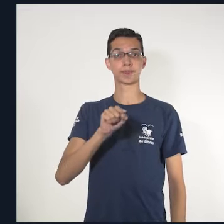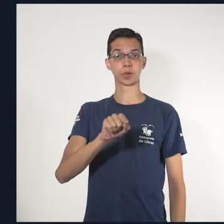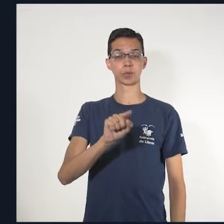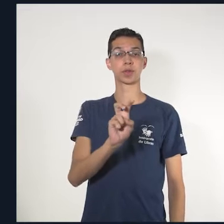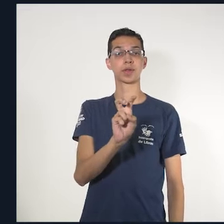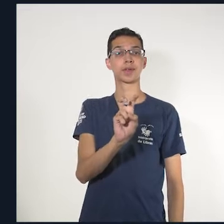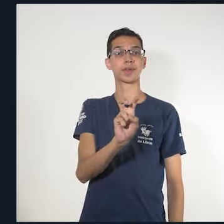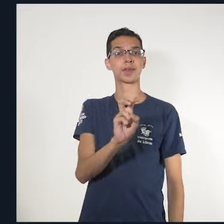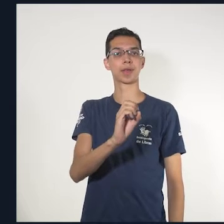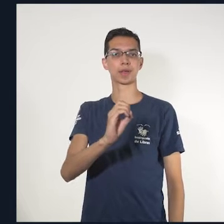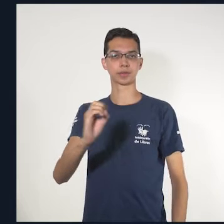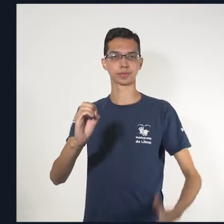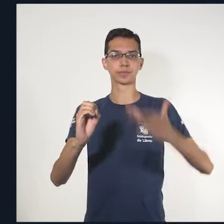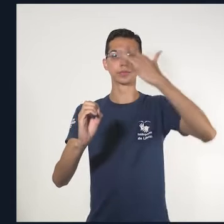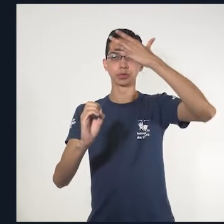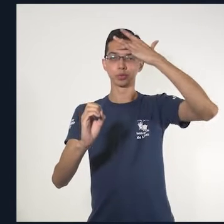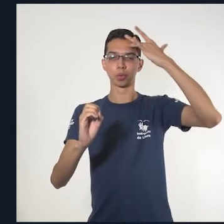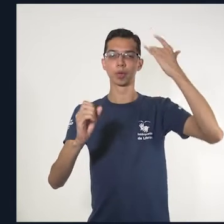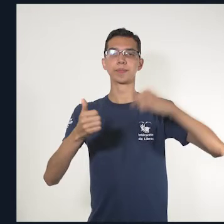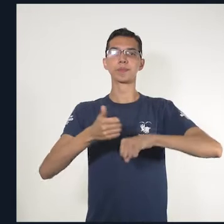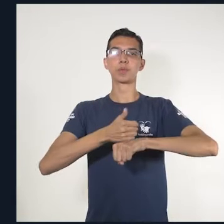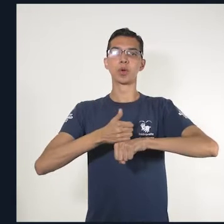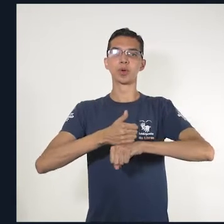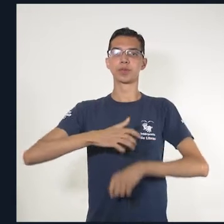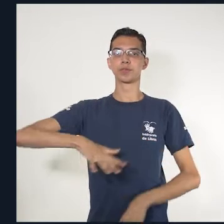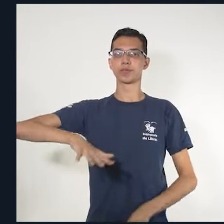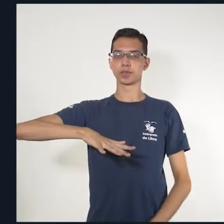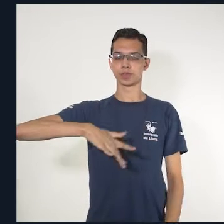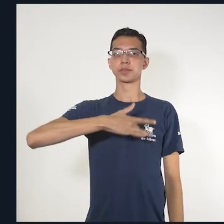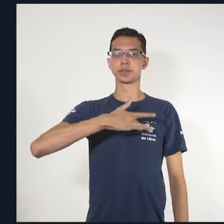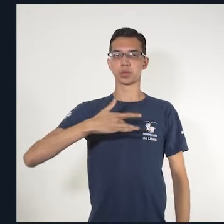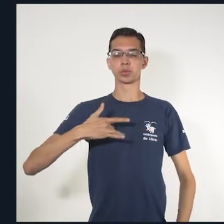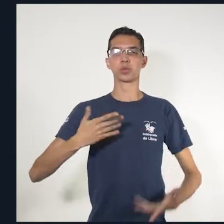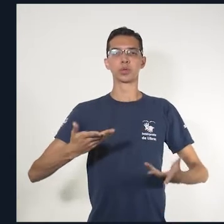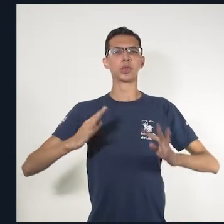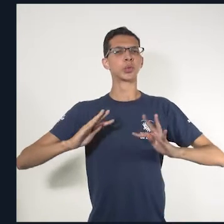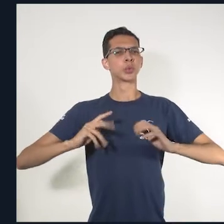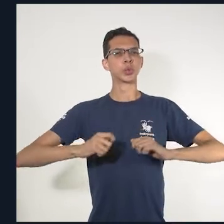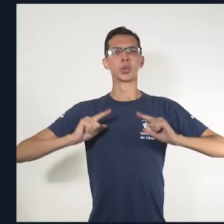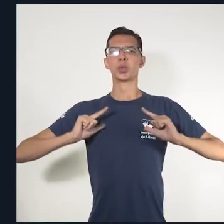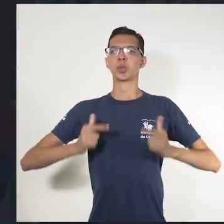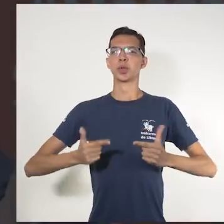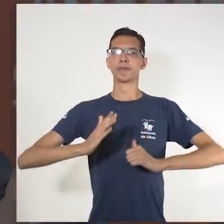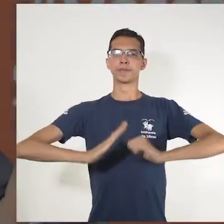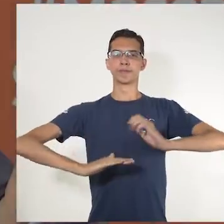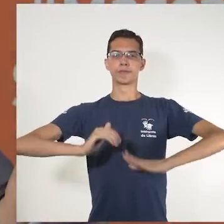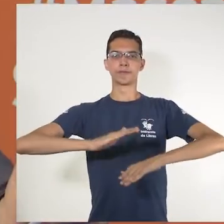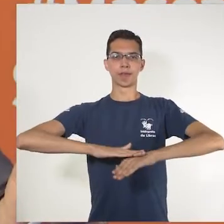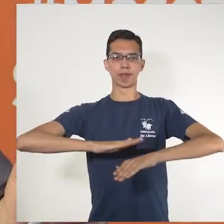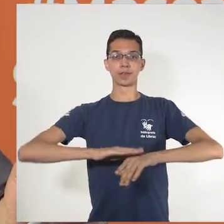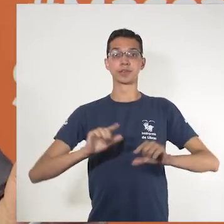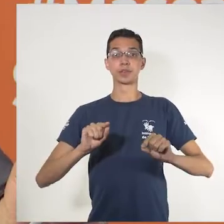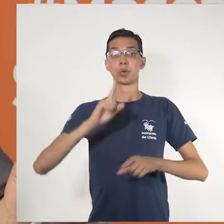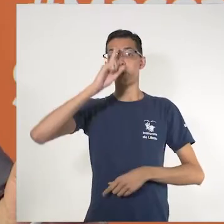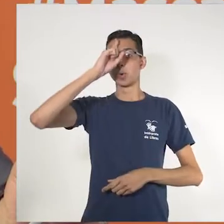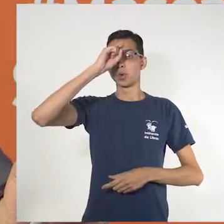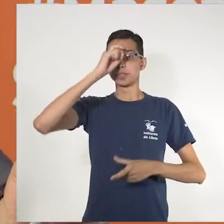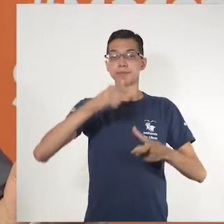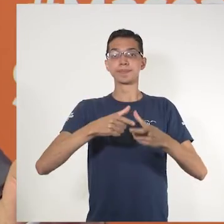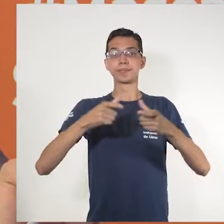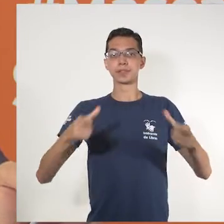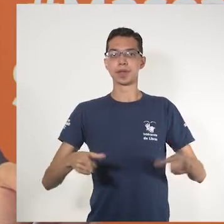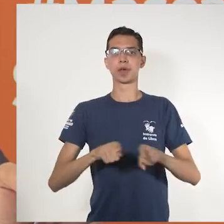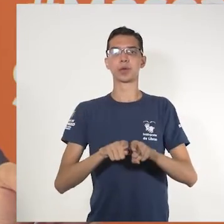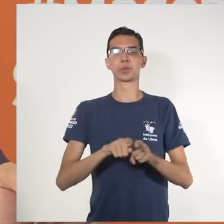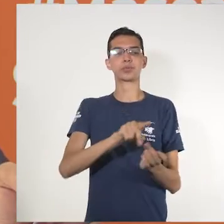11.500 profissionais da saúde. Então, todas essas ações de ampliação dos hospitais, ampliação de leitos de UTI, ampliação